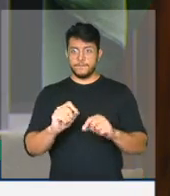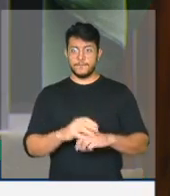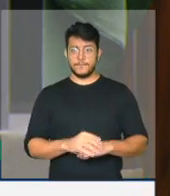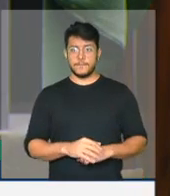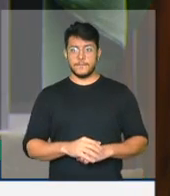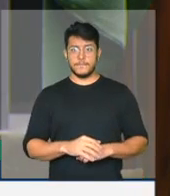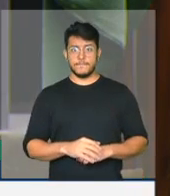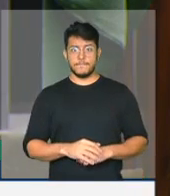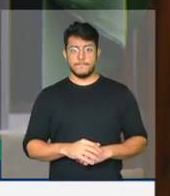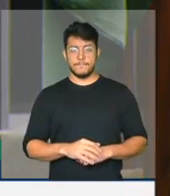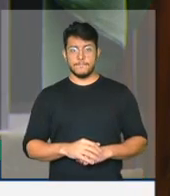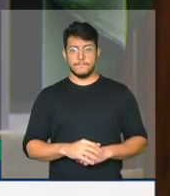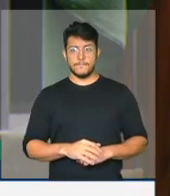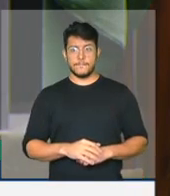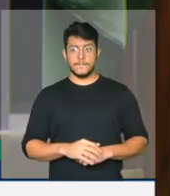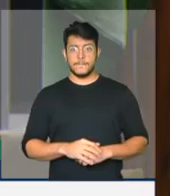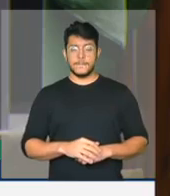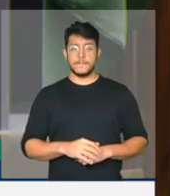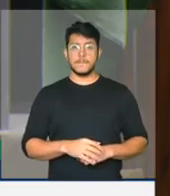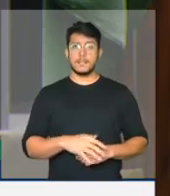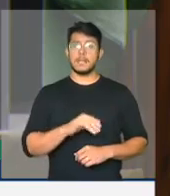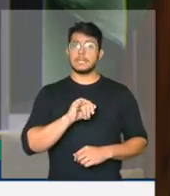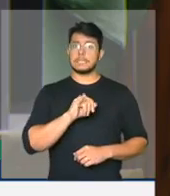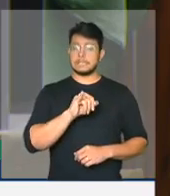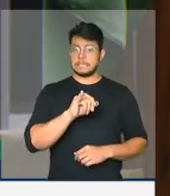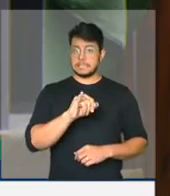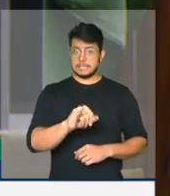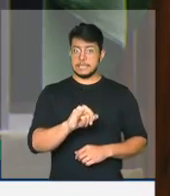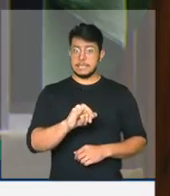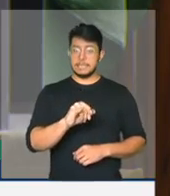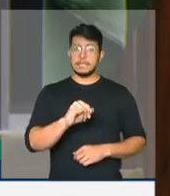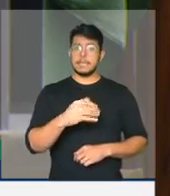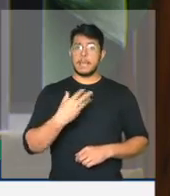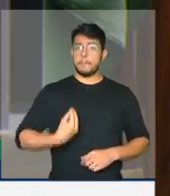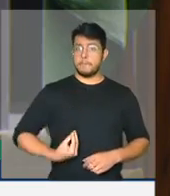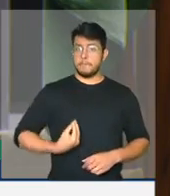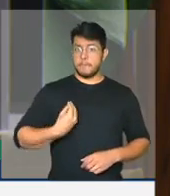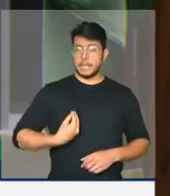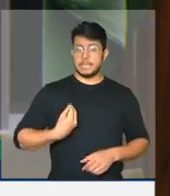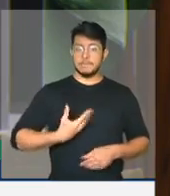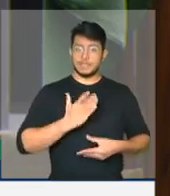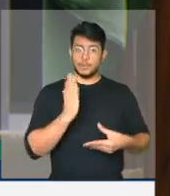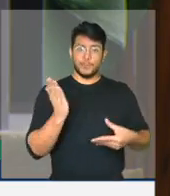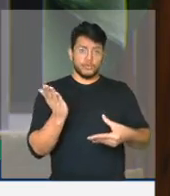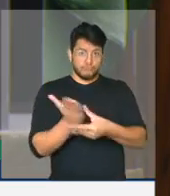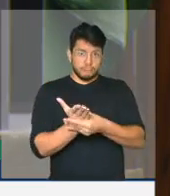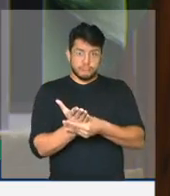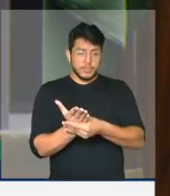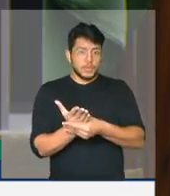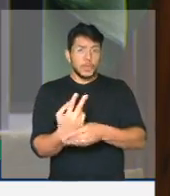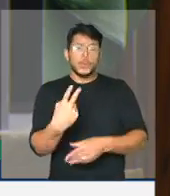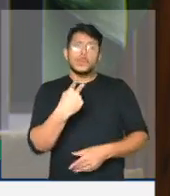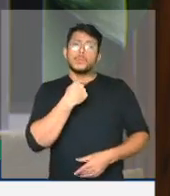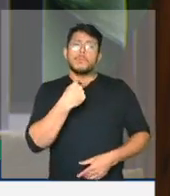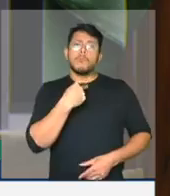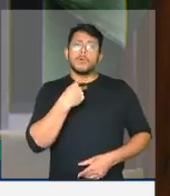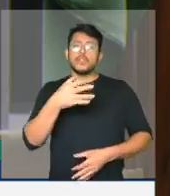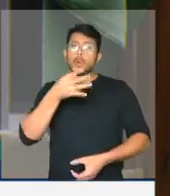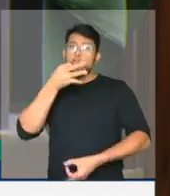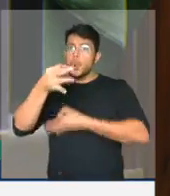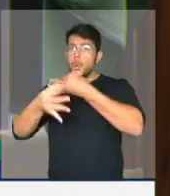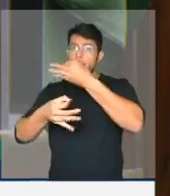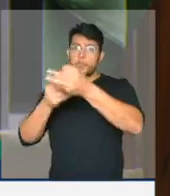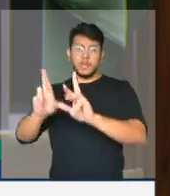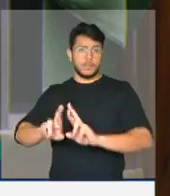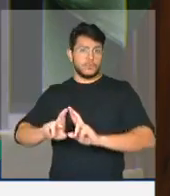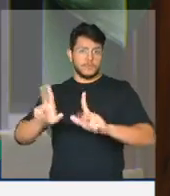que quem participa de um processo não pode ter posições contraditórias sobre o mesmo assunto. Não